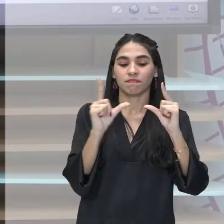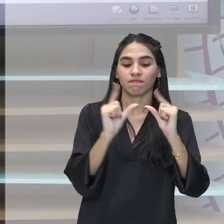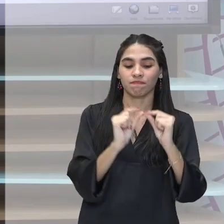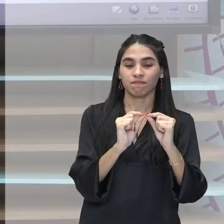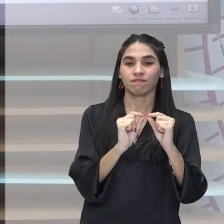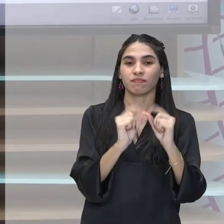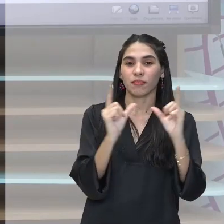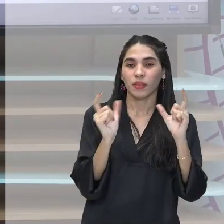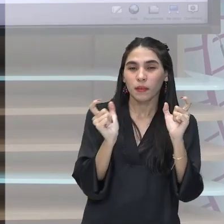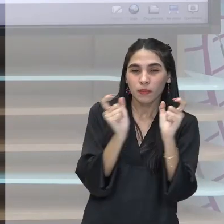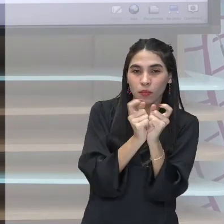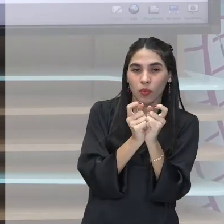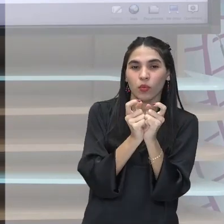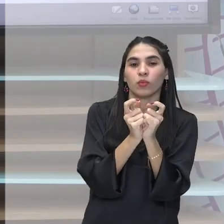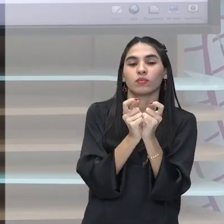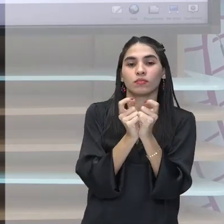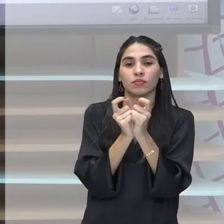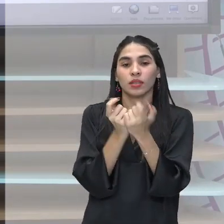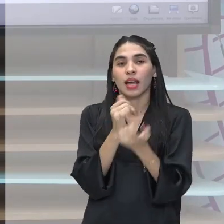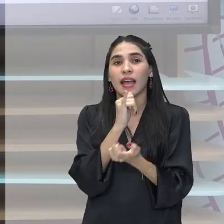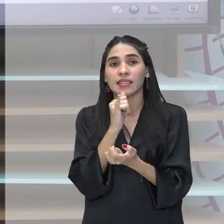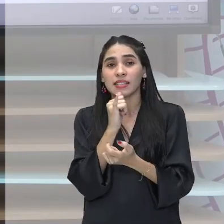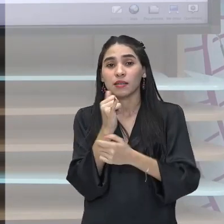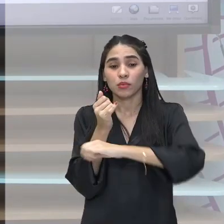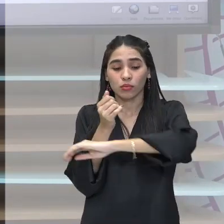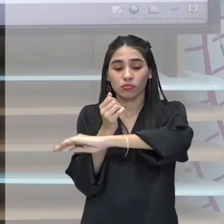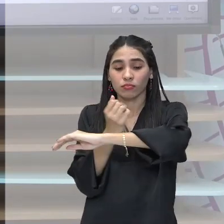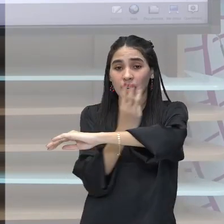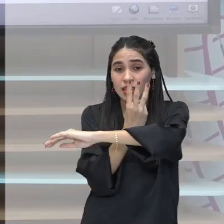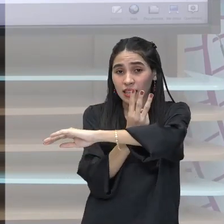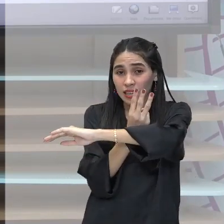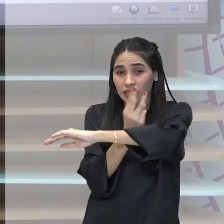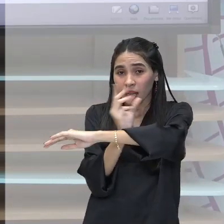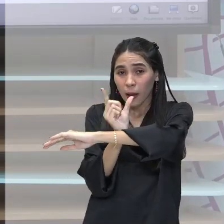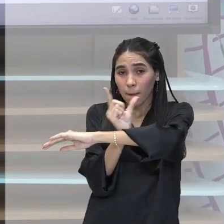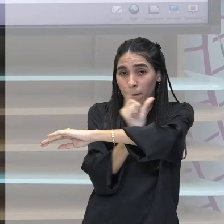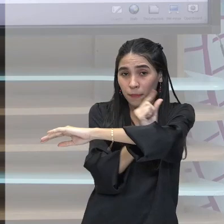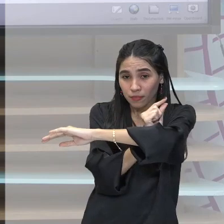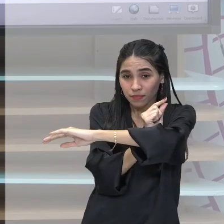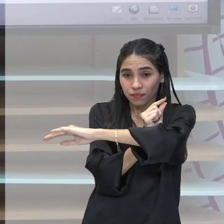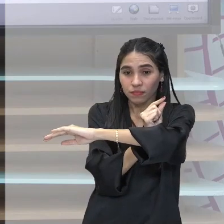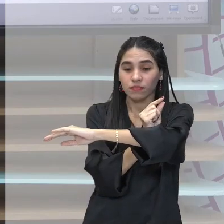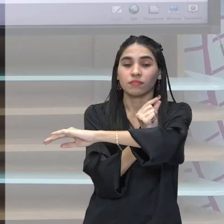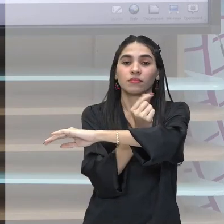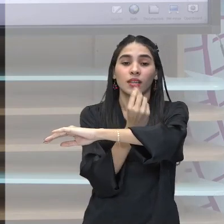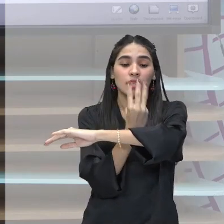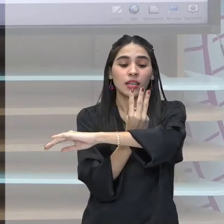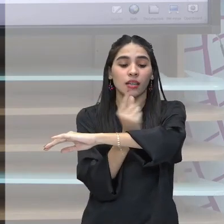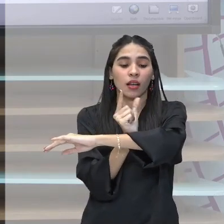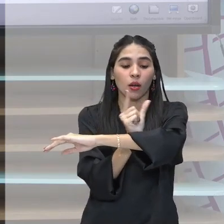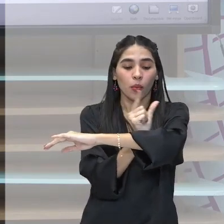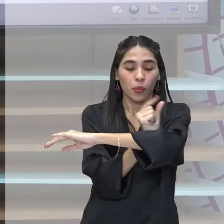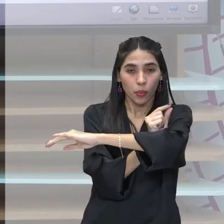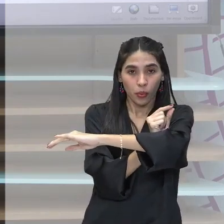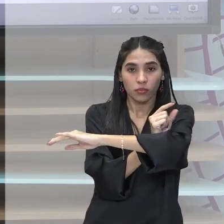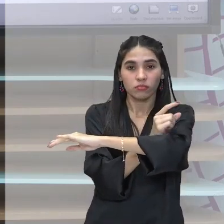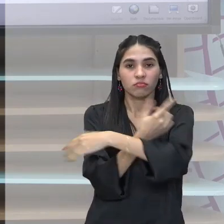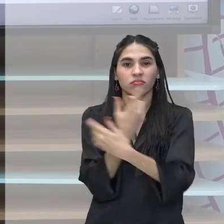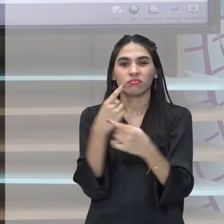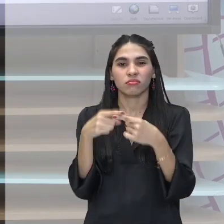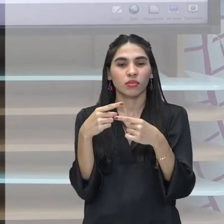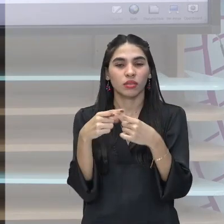né? Abaixo de 3 é o ideal, né? Abaixo de 3. Por quê?